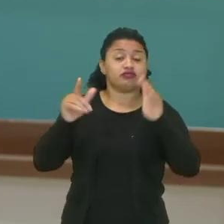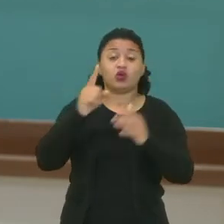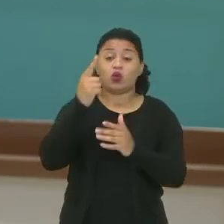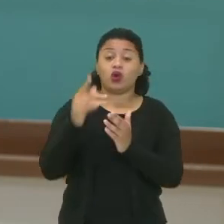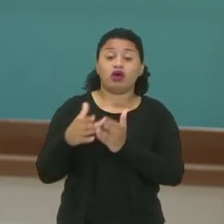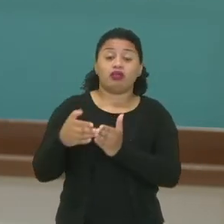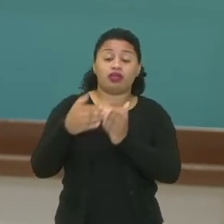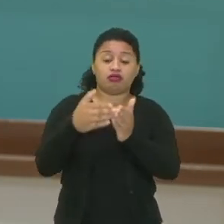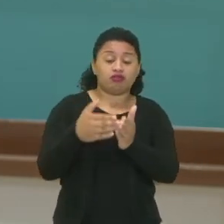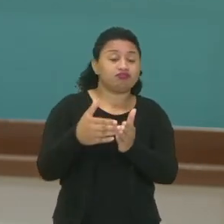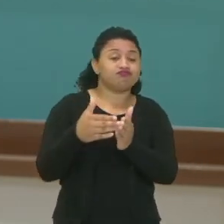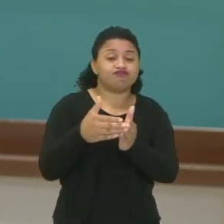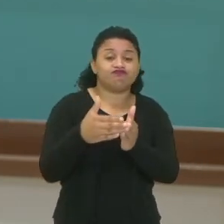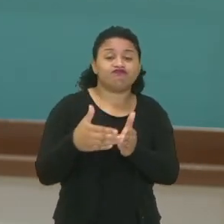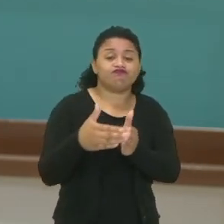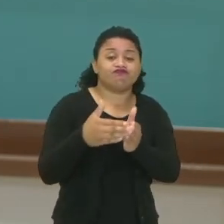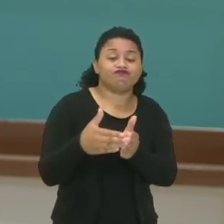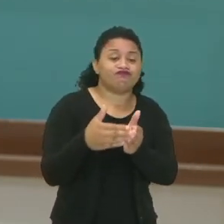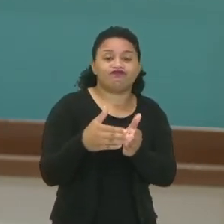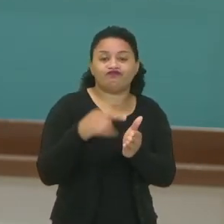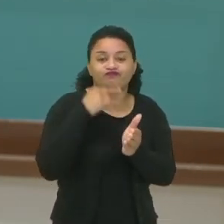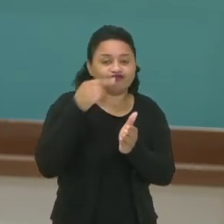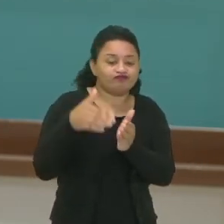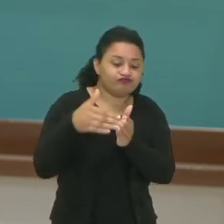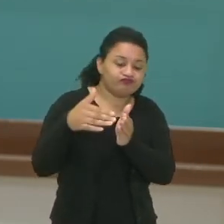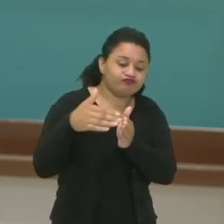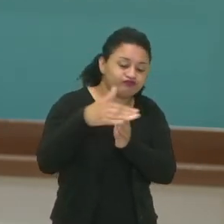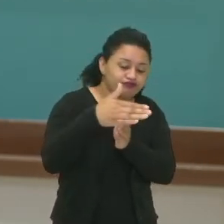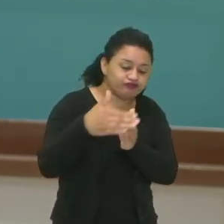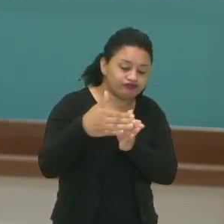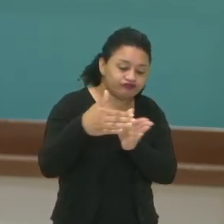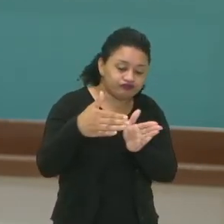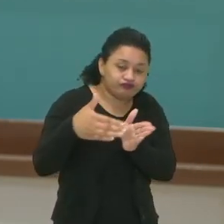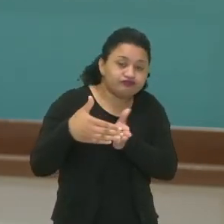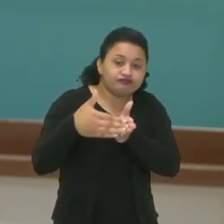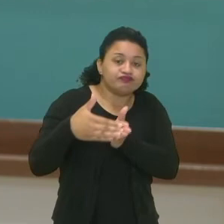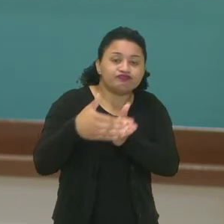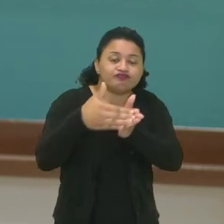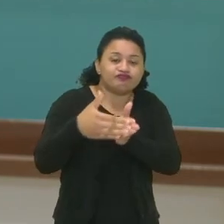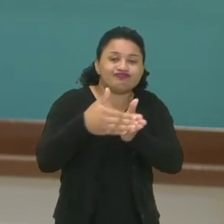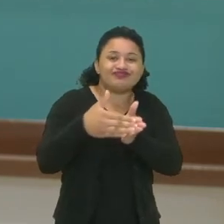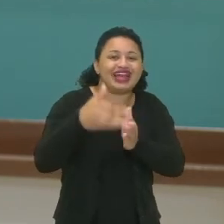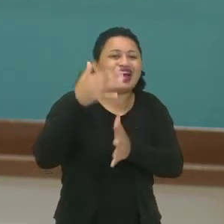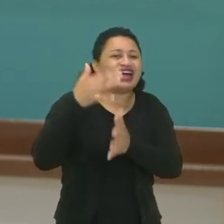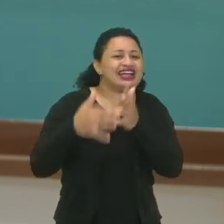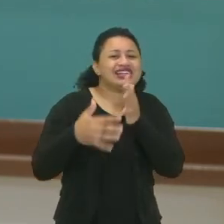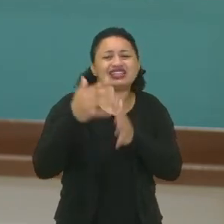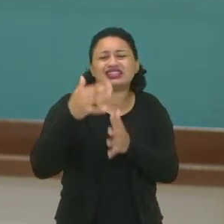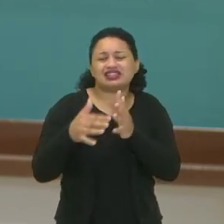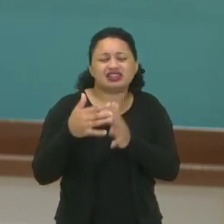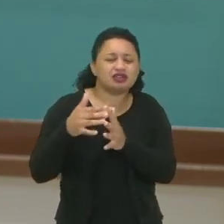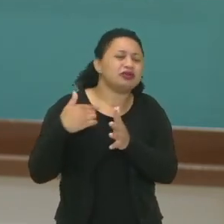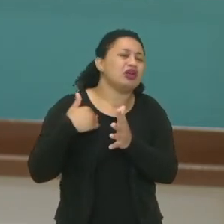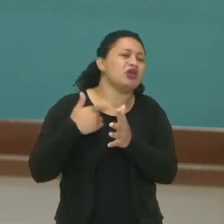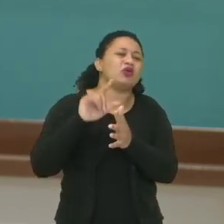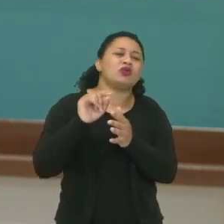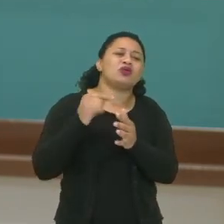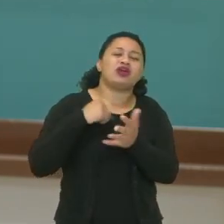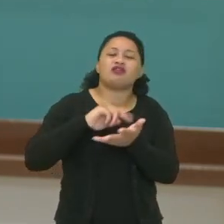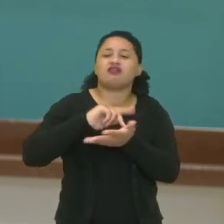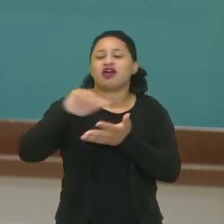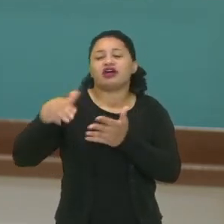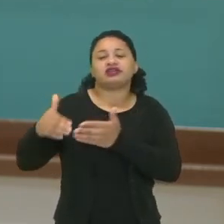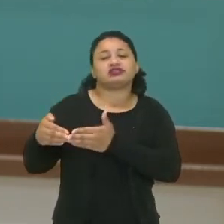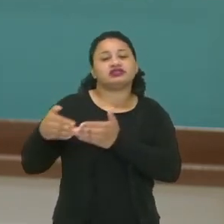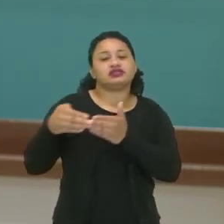ele ficou enroscado no Canal de Suez ali, vamos dizer assim, e ele atrapalhou né, o fluxo de navios, né, e